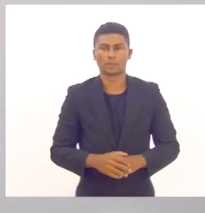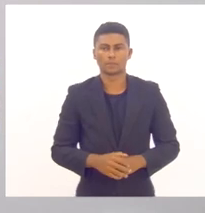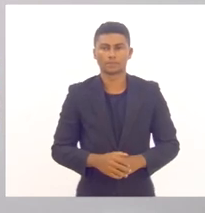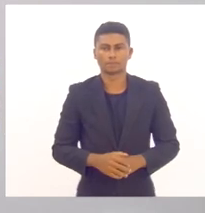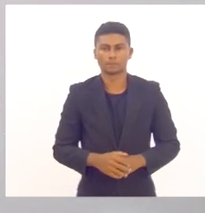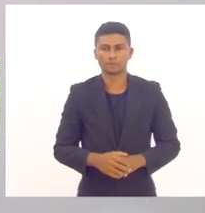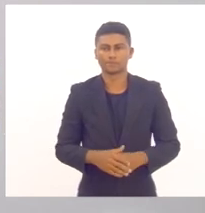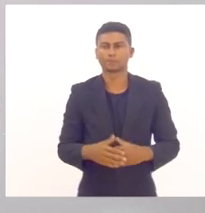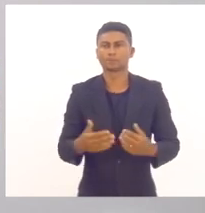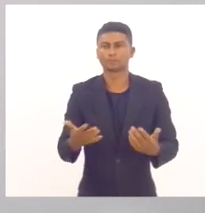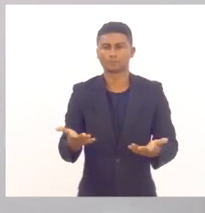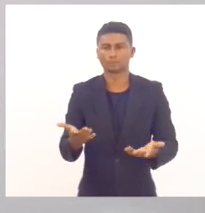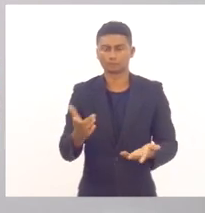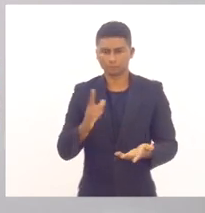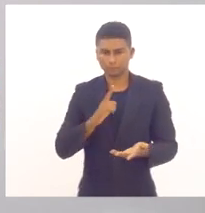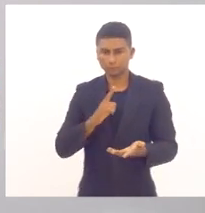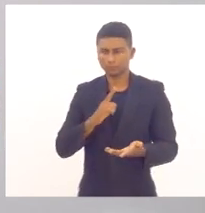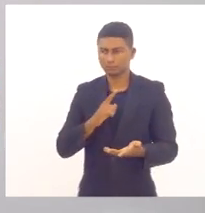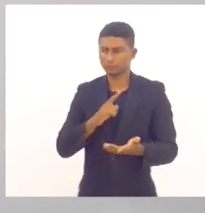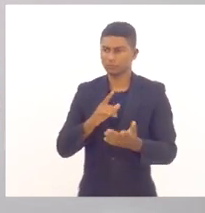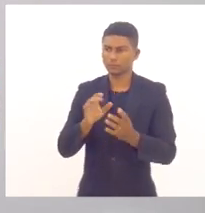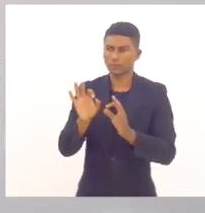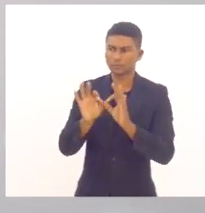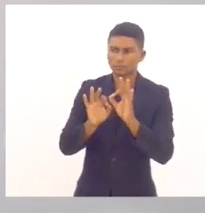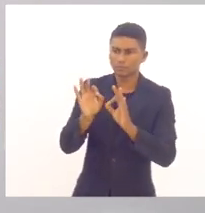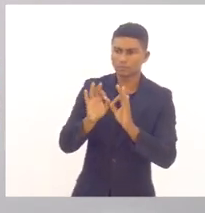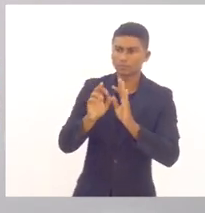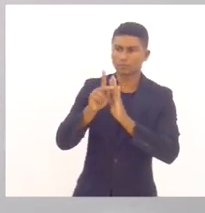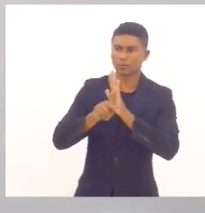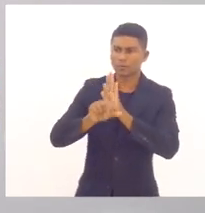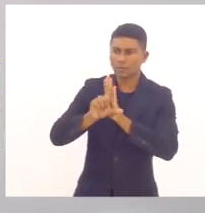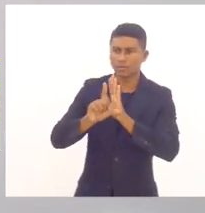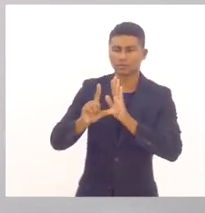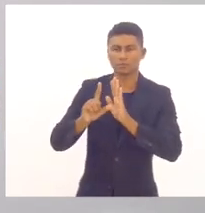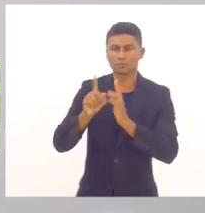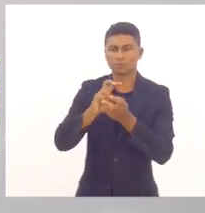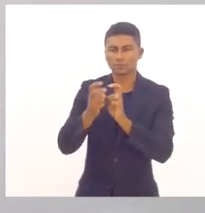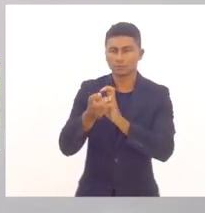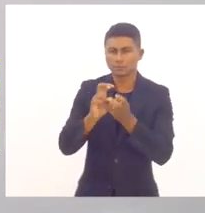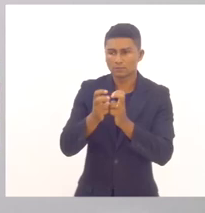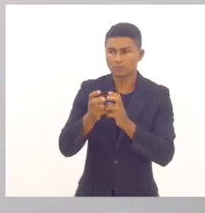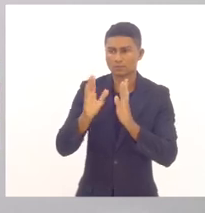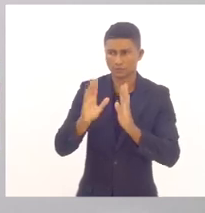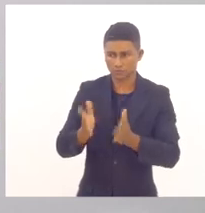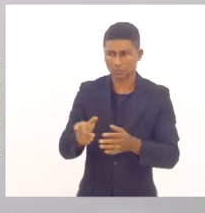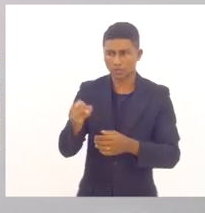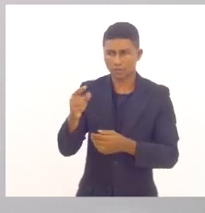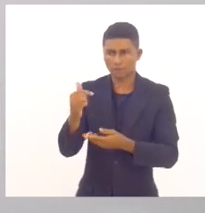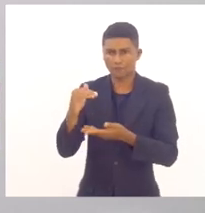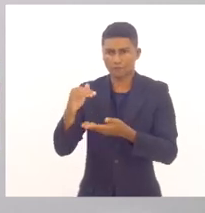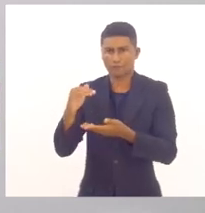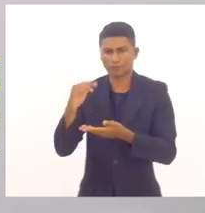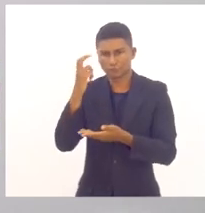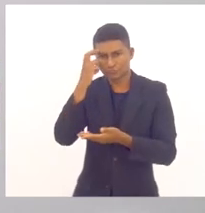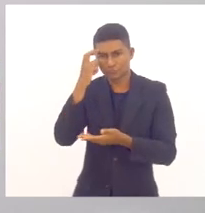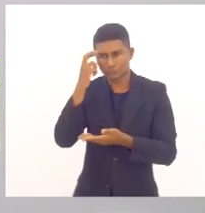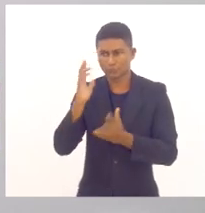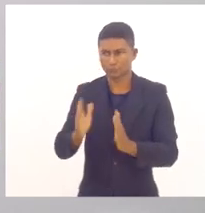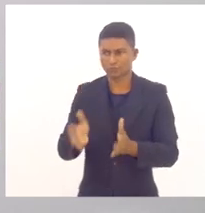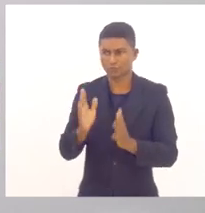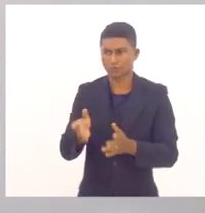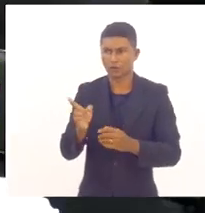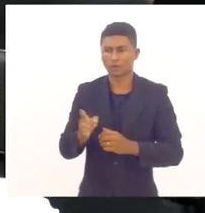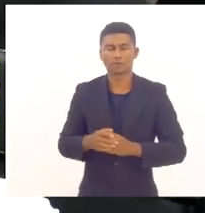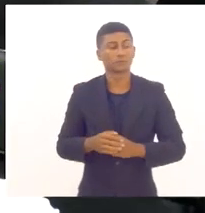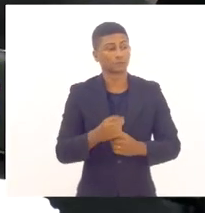algum projeto de capoeira já foi aprovado pelo Fundo Estadual de Cultura? Olha, pelo Fundo Estadual